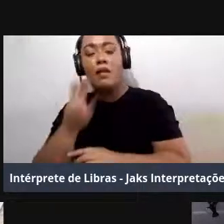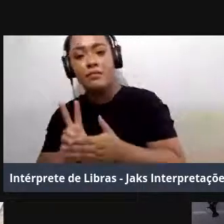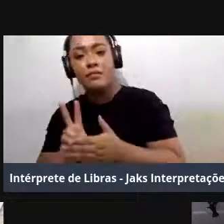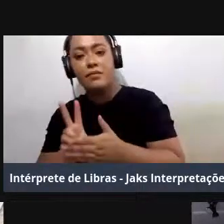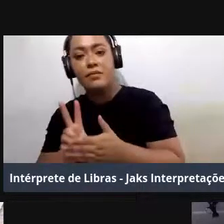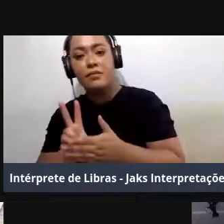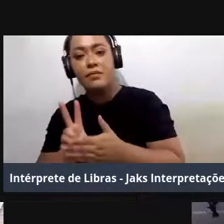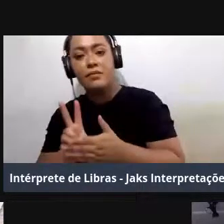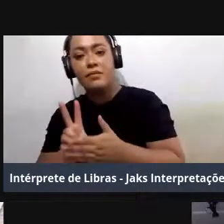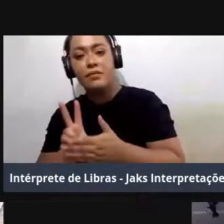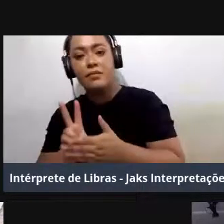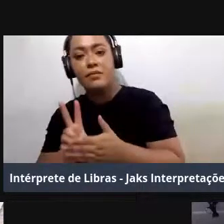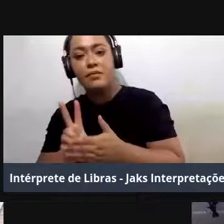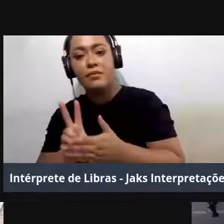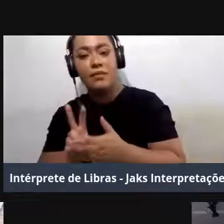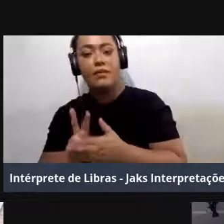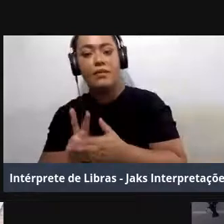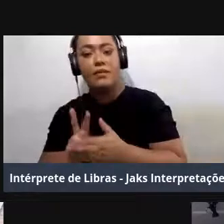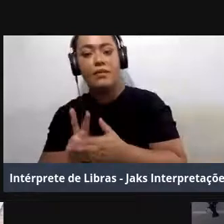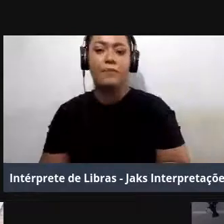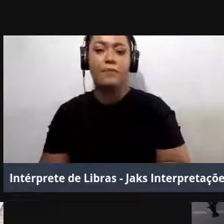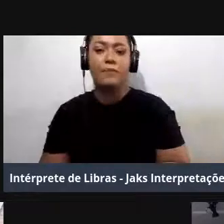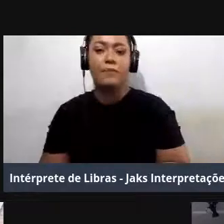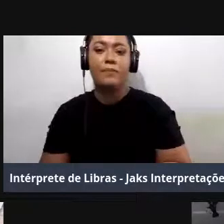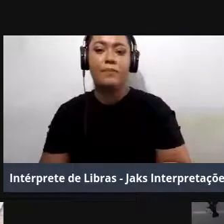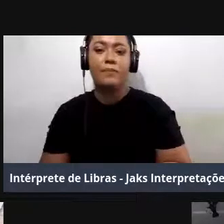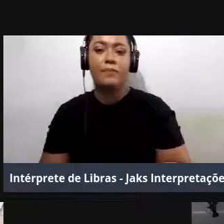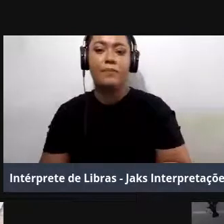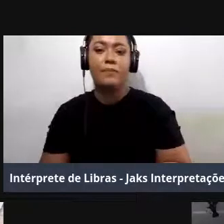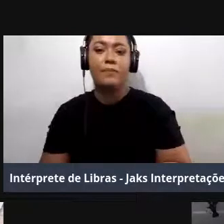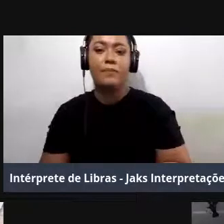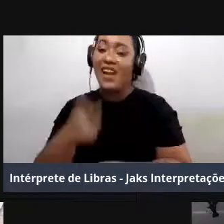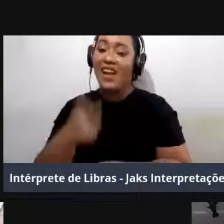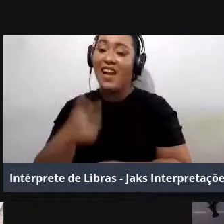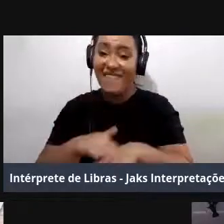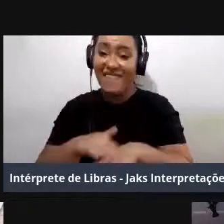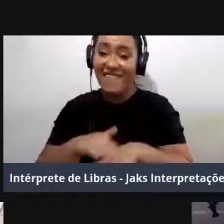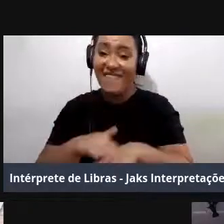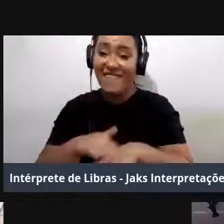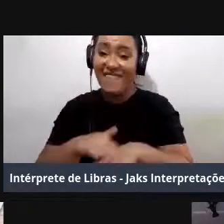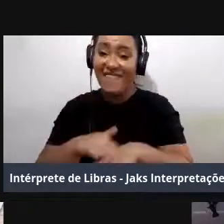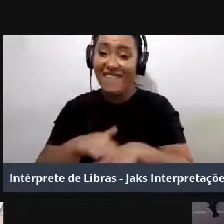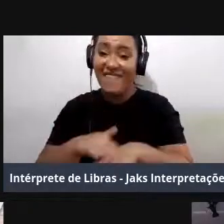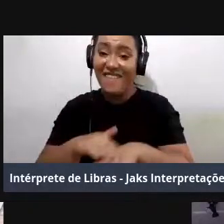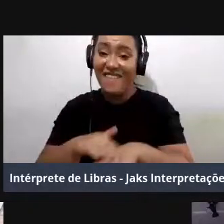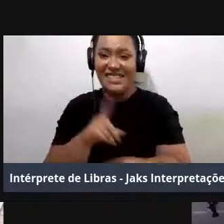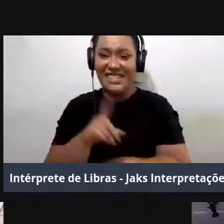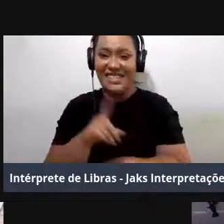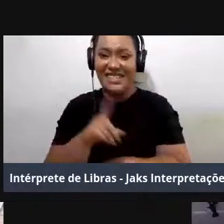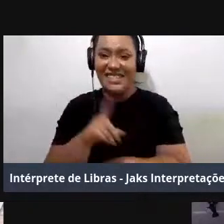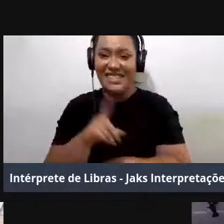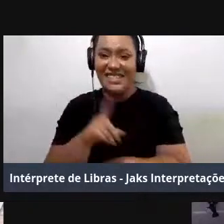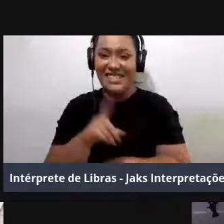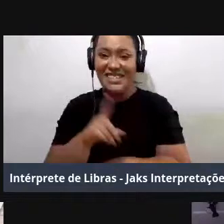nunca. E vamos ter outros programas que a gente vai divulgar na página do Instagram,